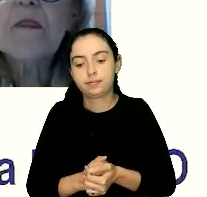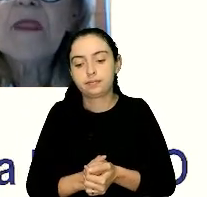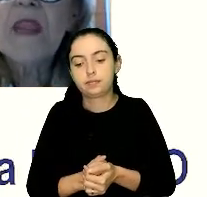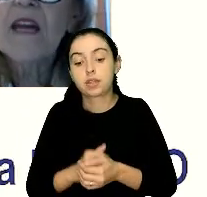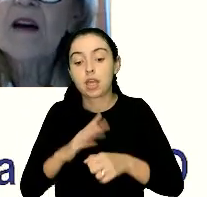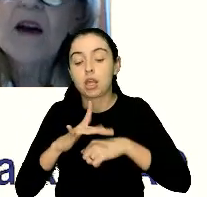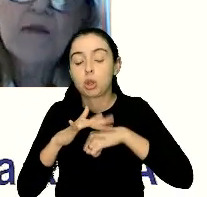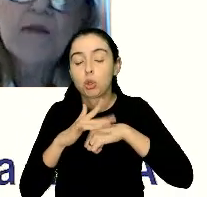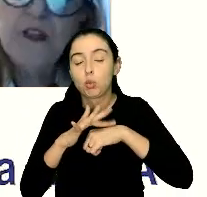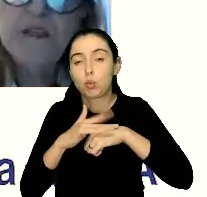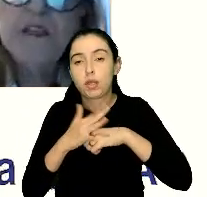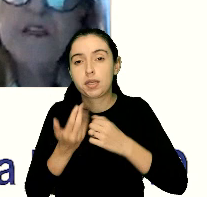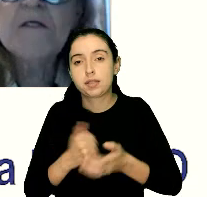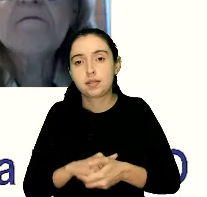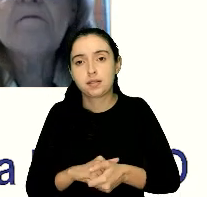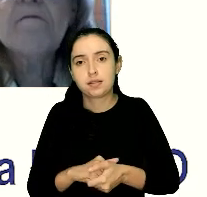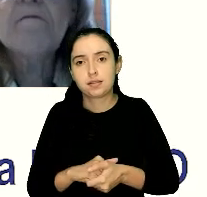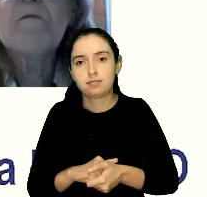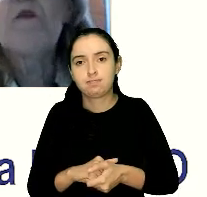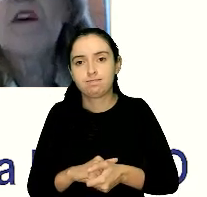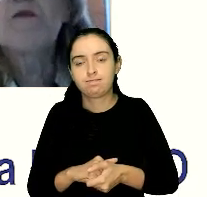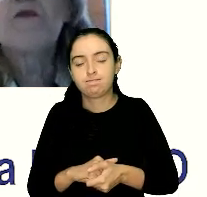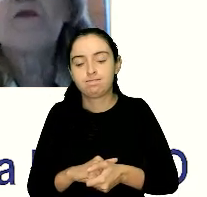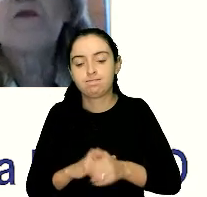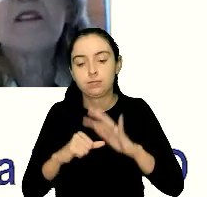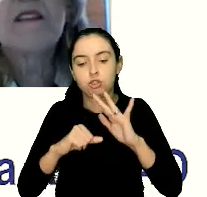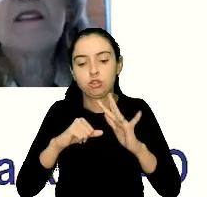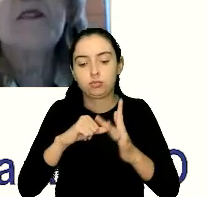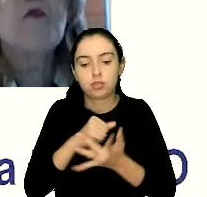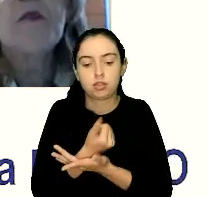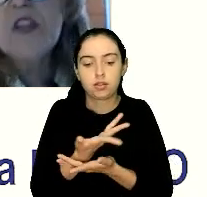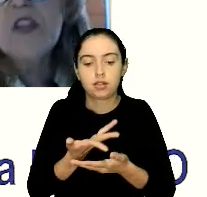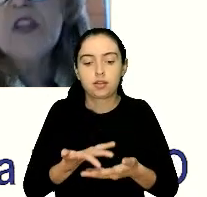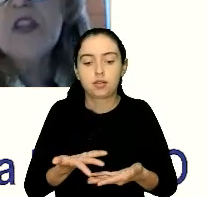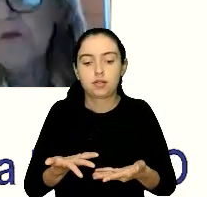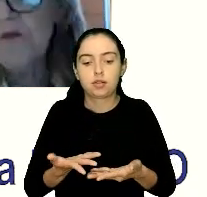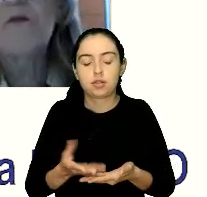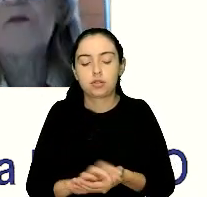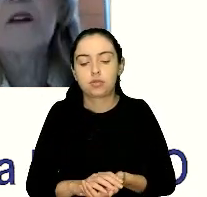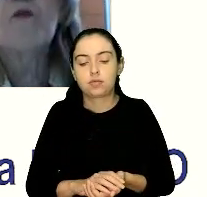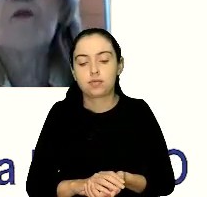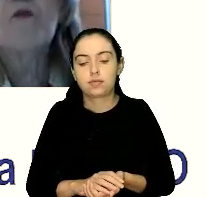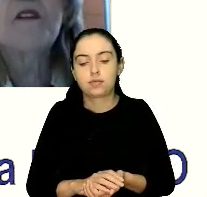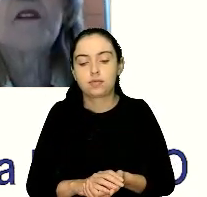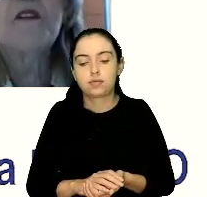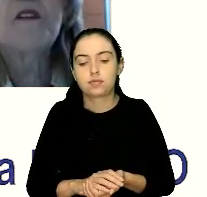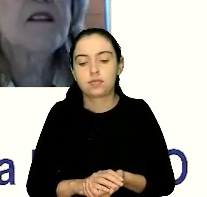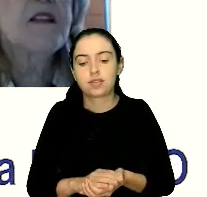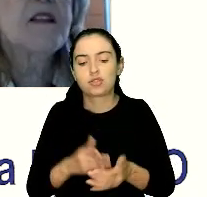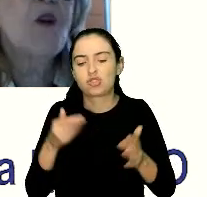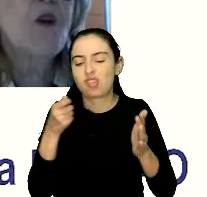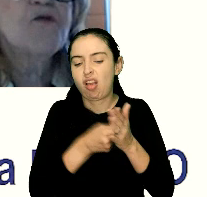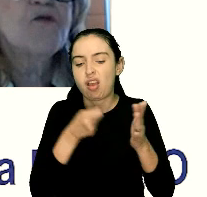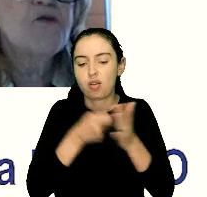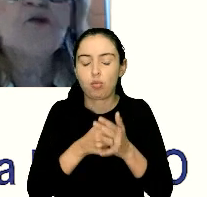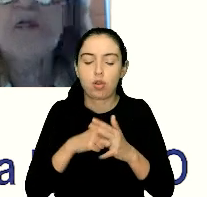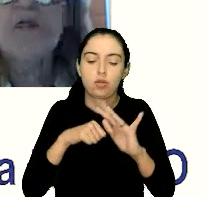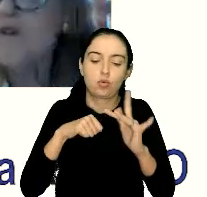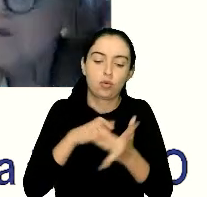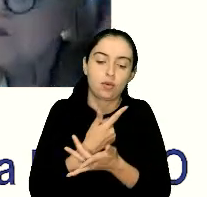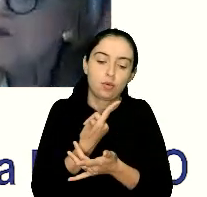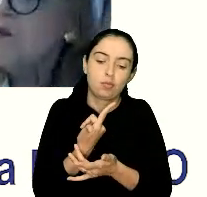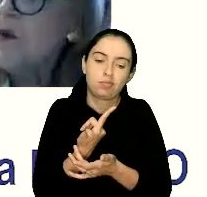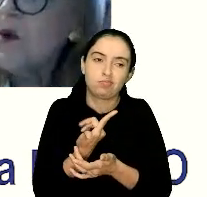doença, a epidemia, o fato de você ter sido acometido mesmo pela Covid, ou você ter quadros